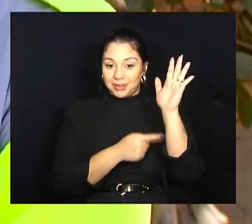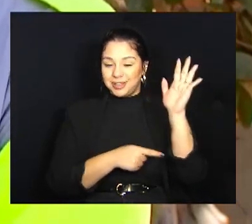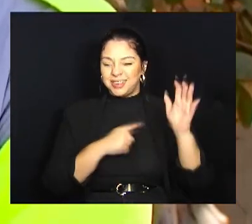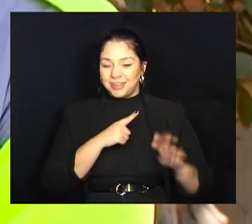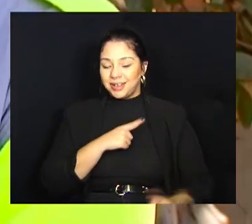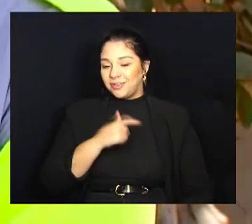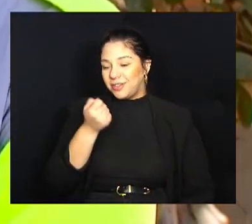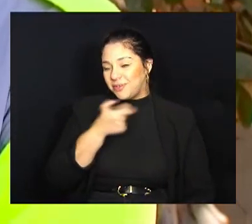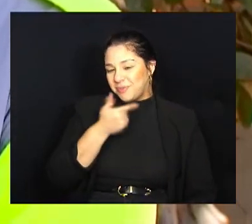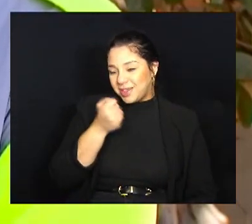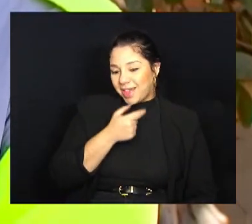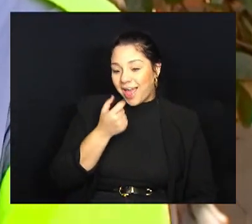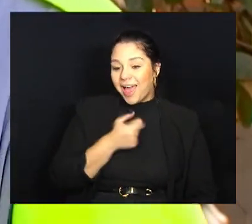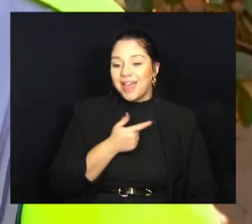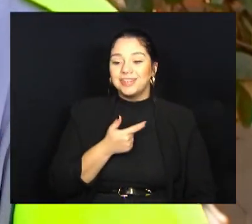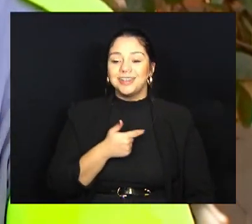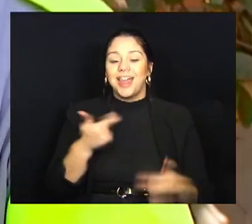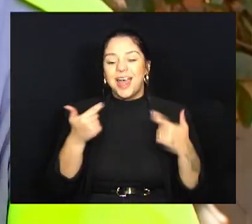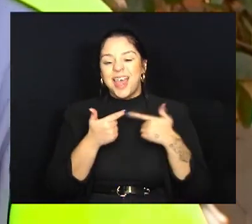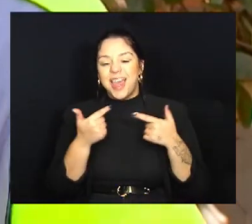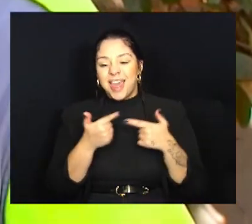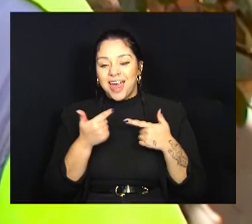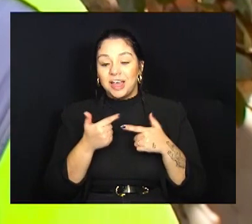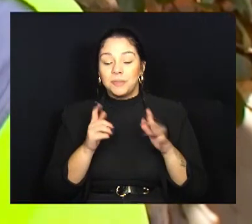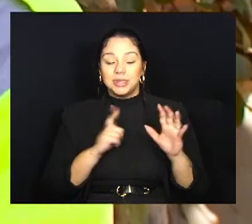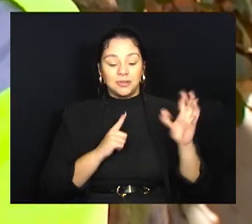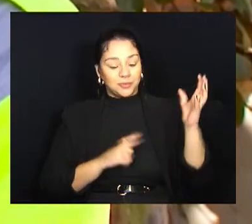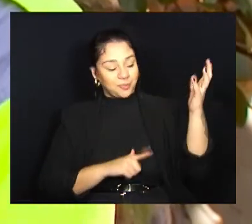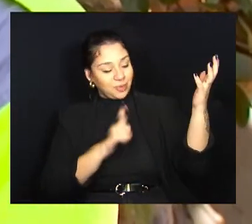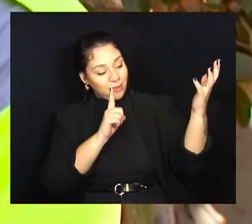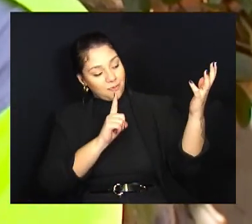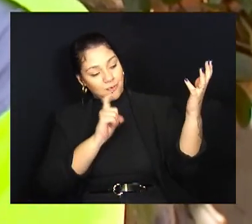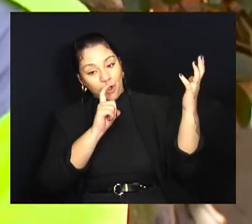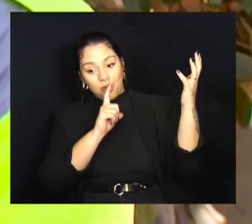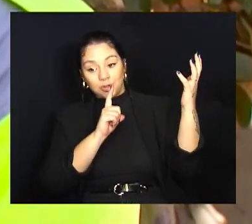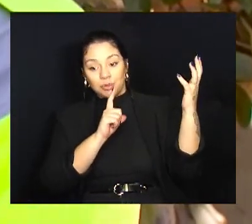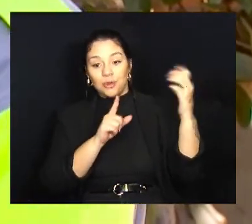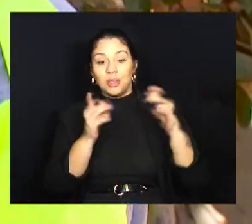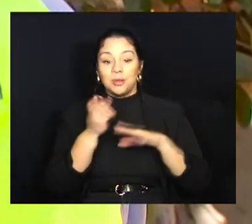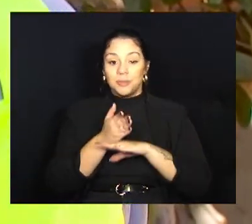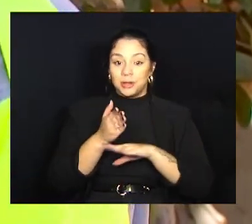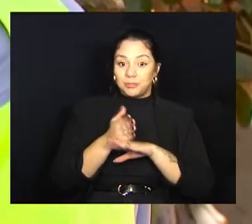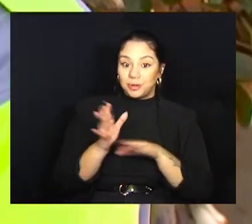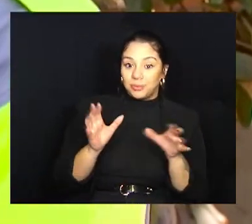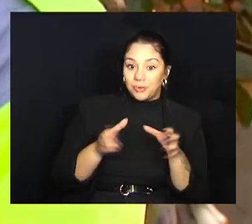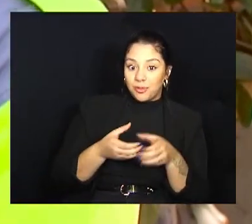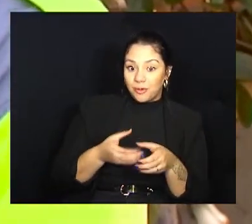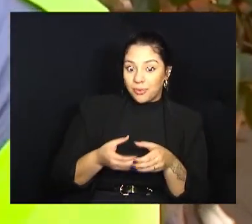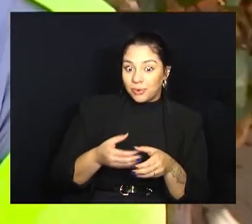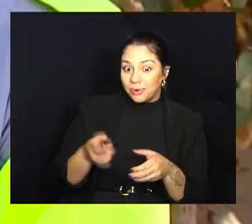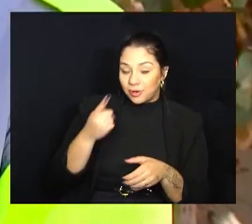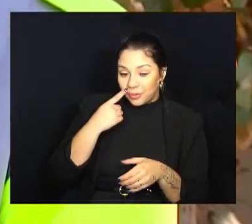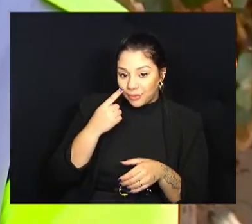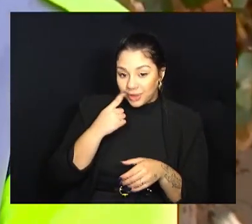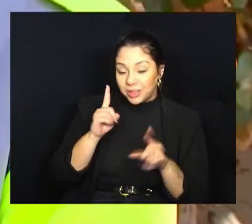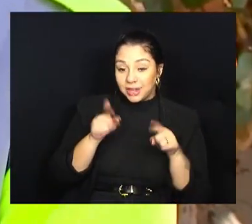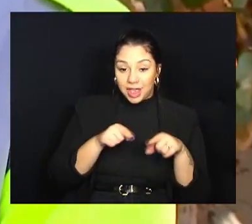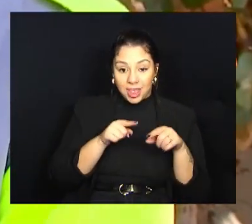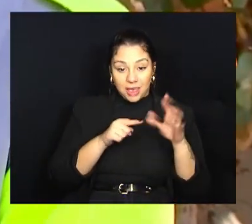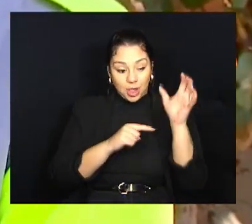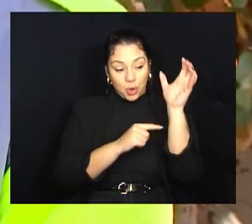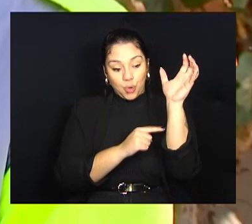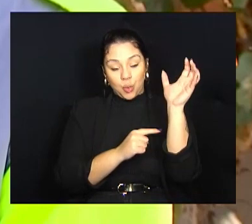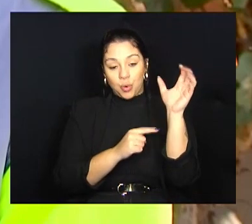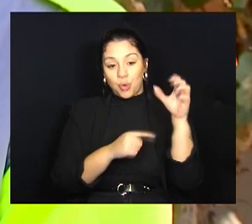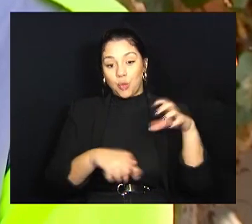piada, né, de sarro, mas tirando as fotos e participando do concurso, né, nós vimos que realmente forma um coração ali junto